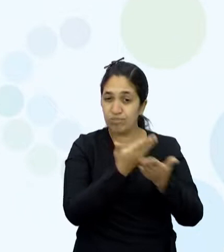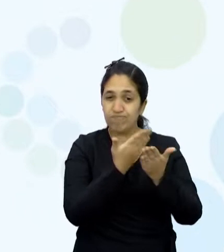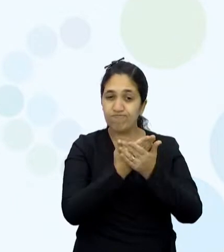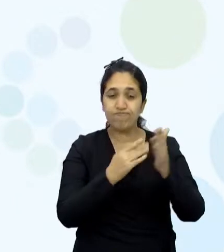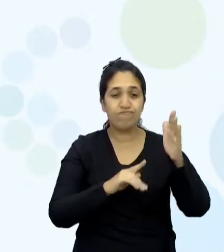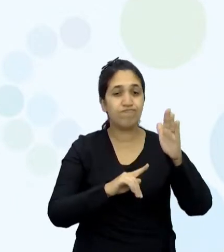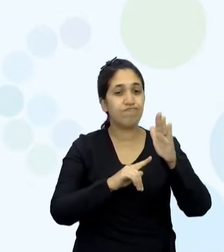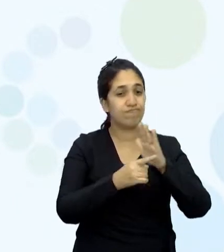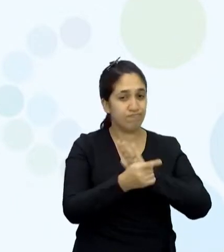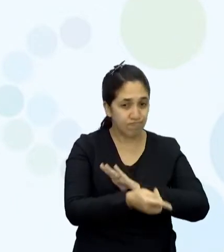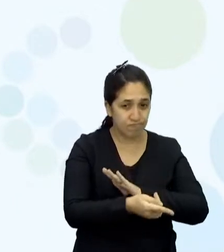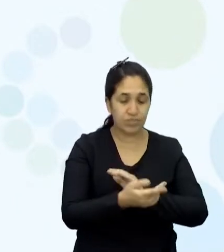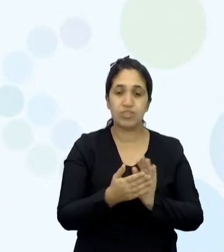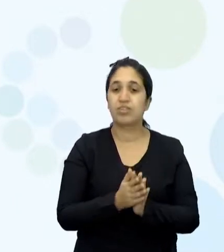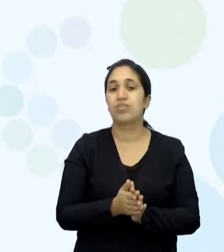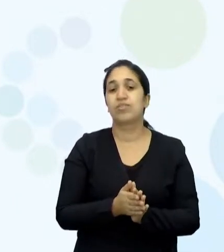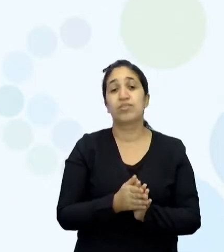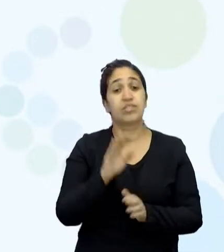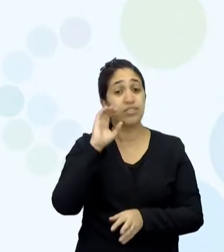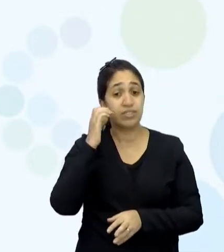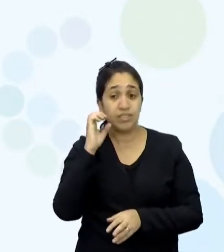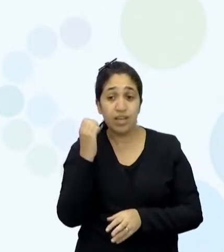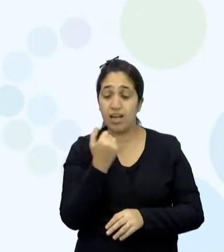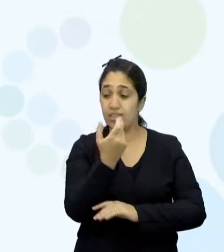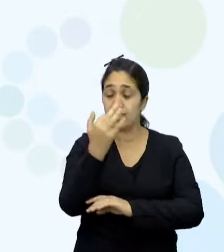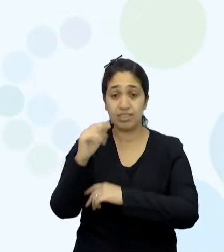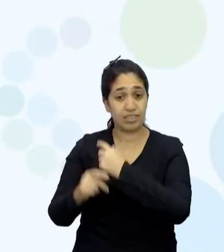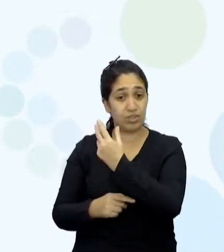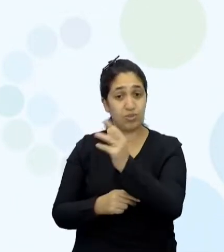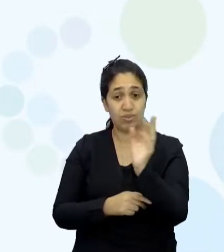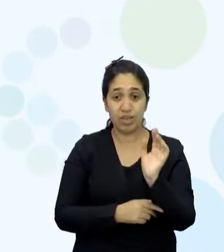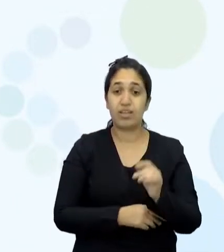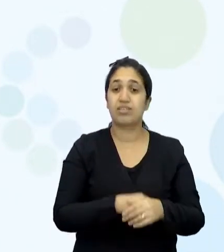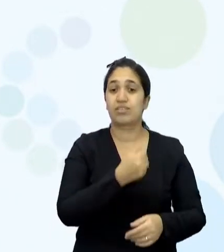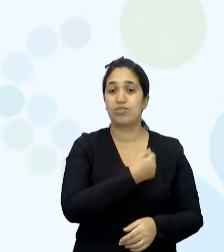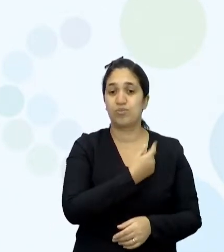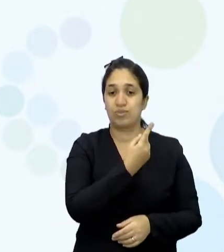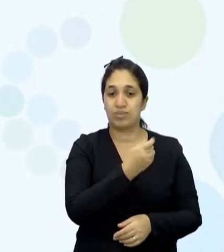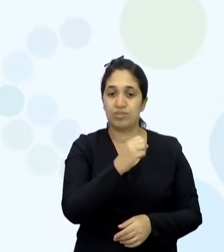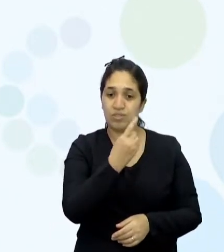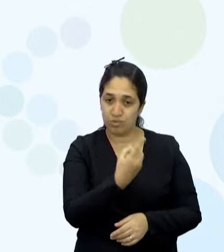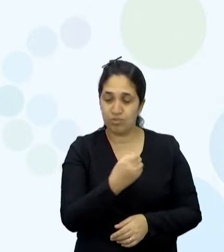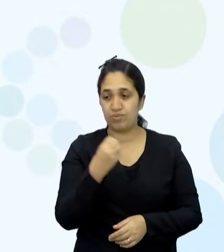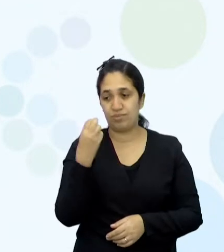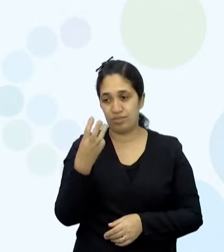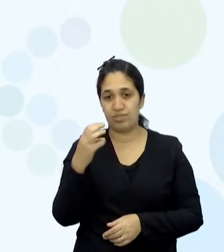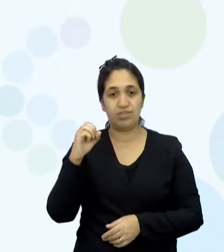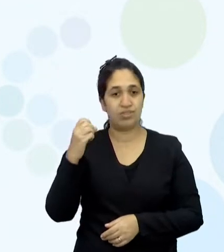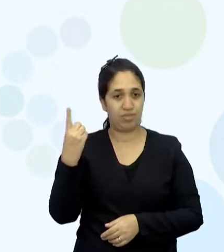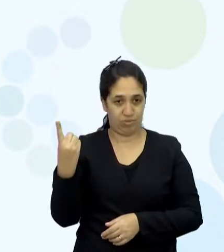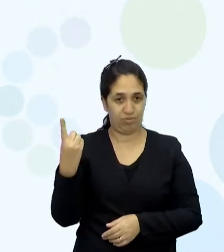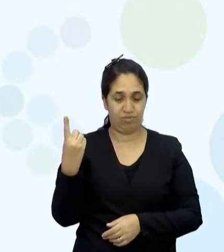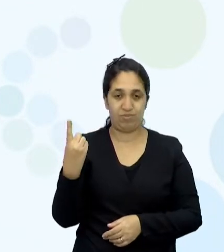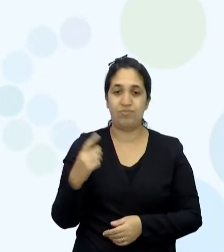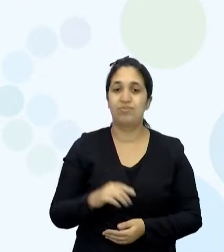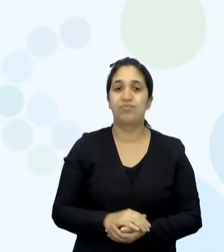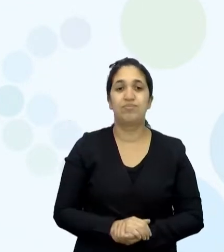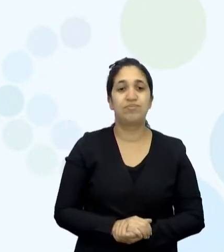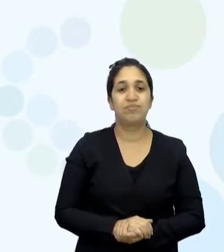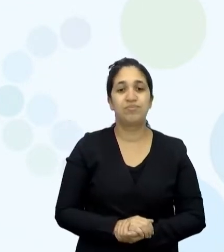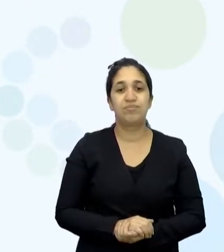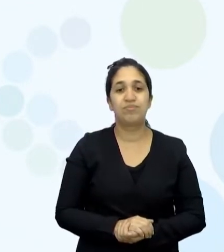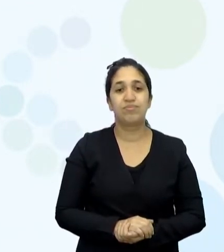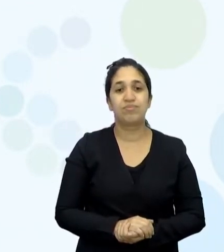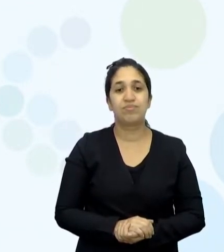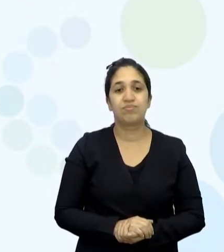que é do currículo de Ciências da Natureza, a habilidade número 101 e a habilidade número 301.